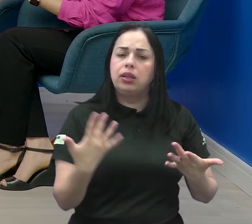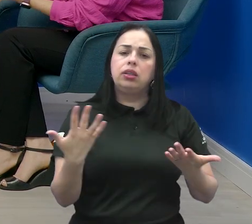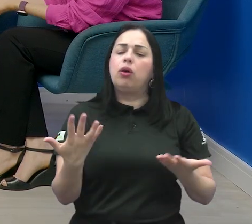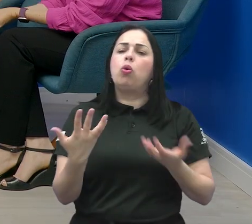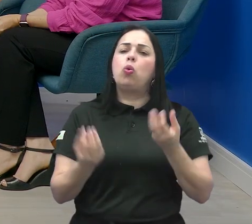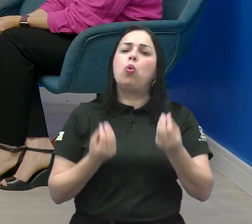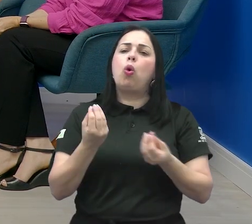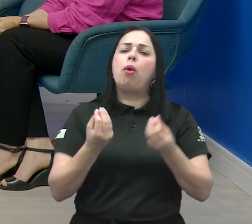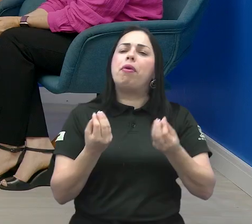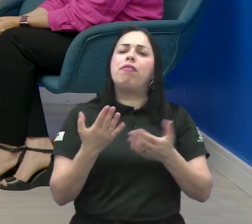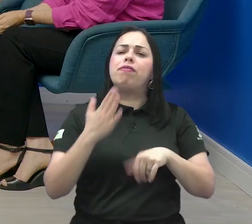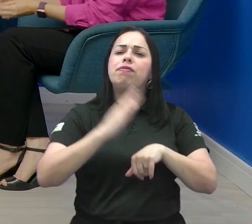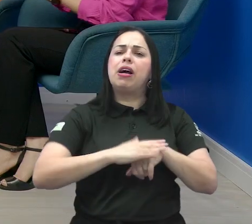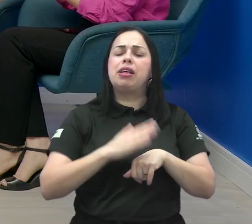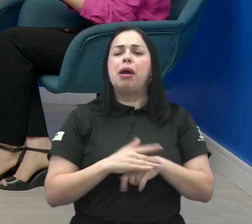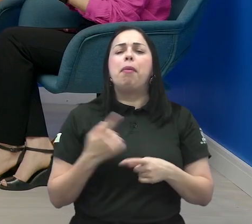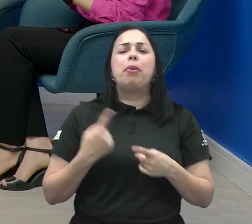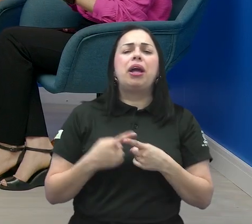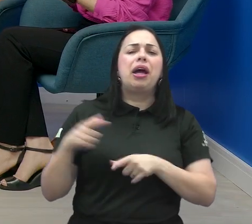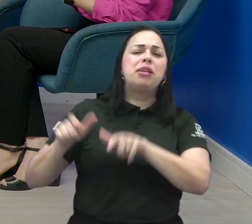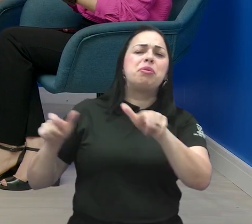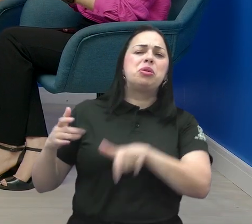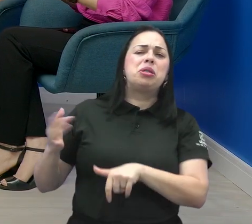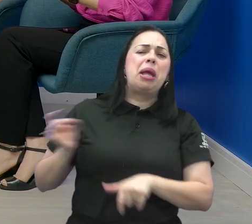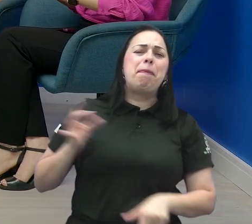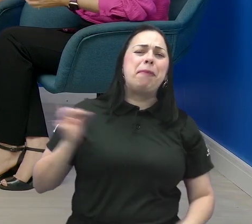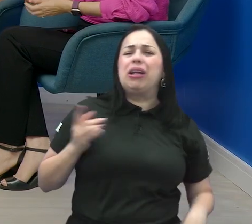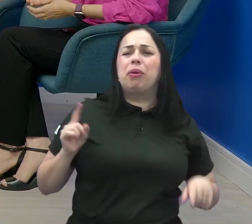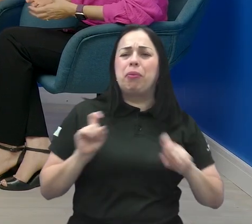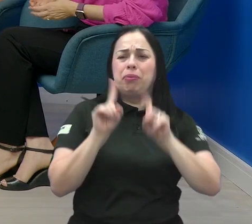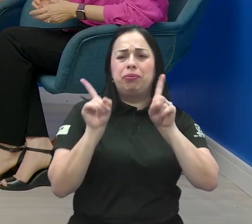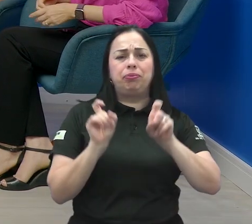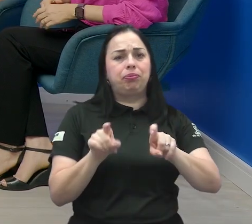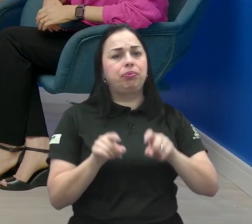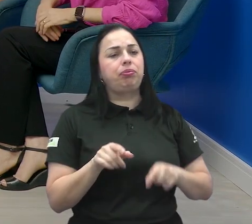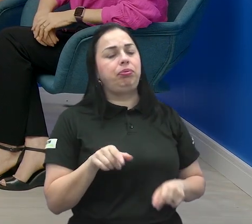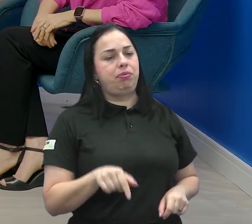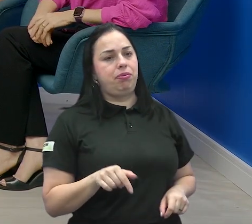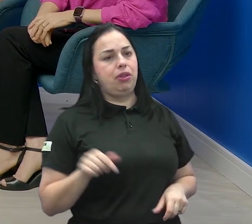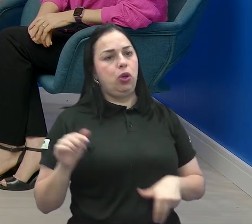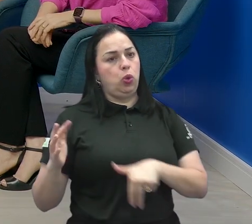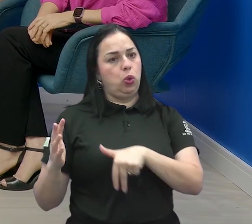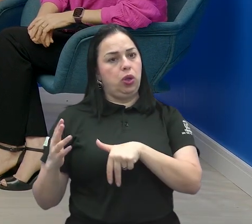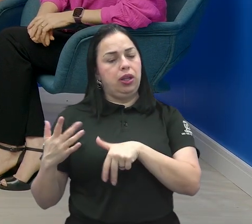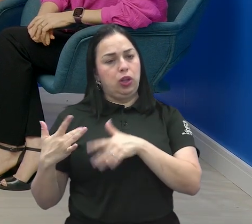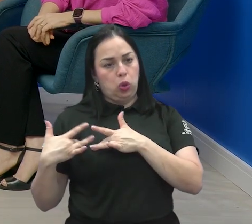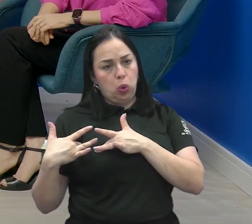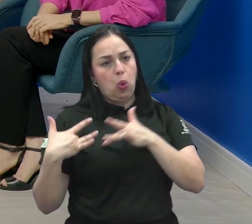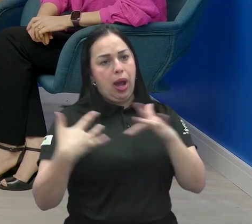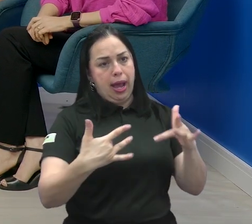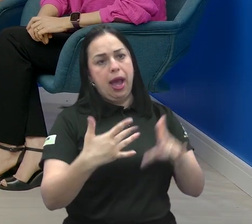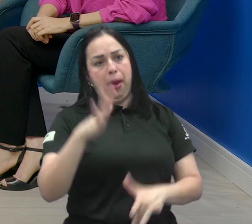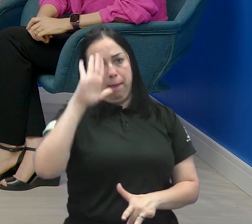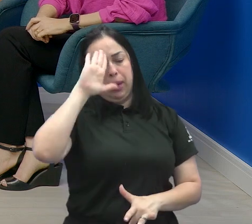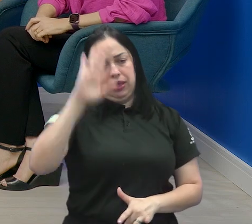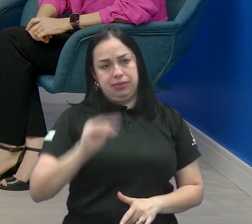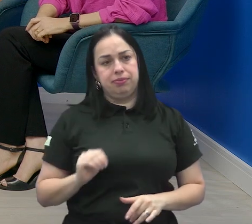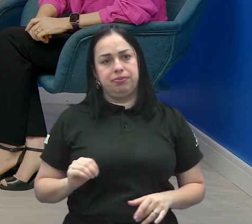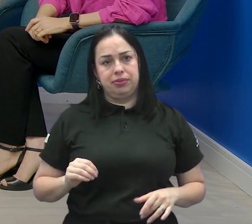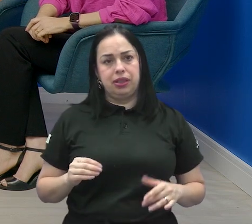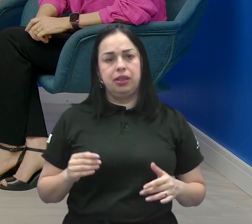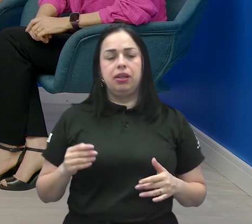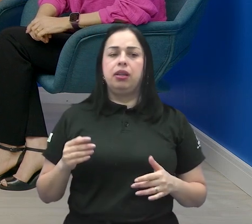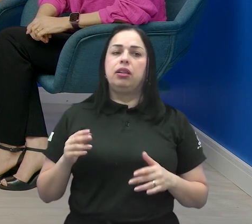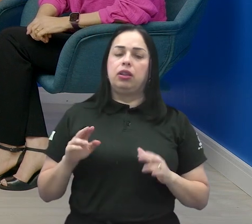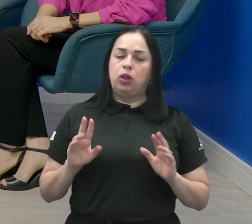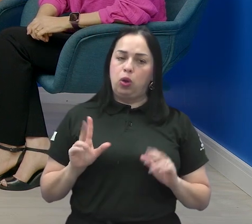como fazer a doação, né? Por que será que as pessoas têm tanto medo? Sim. Bom, o doador é o principal, né? Então, assim, a gente tem